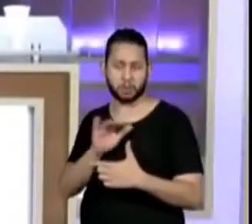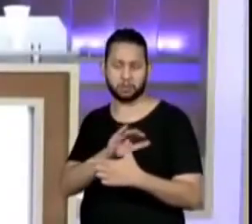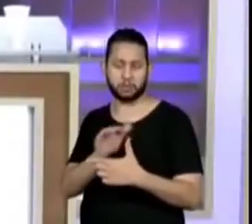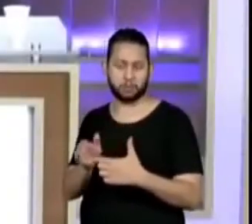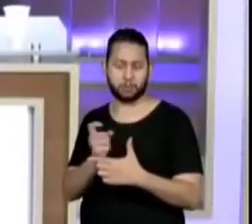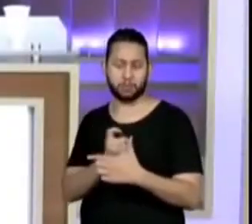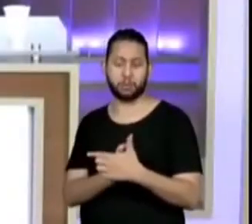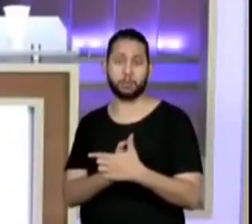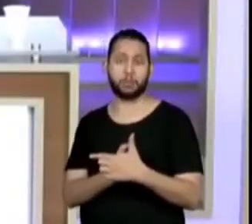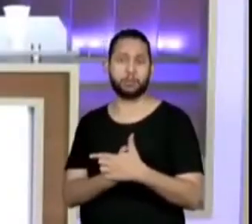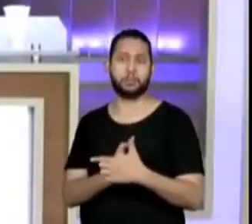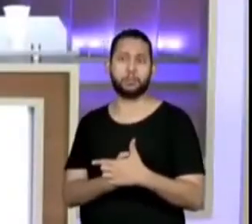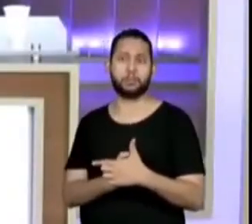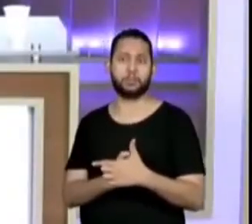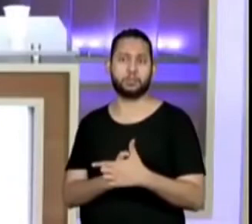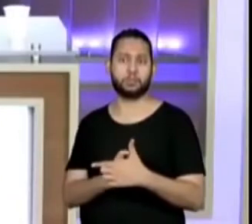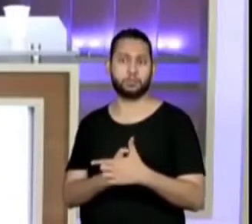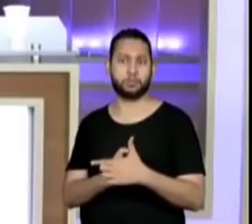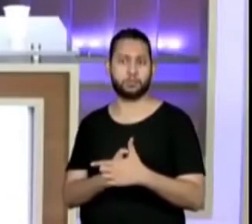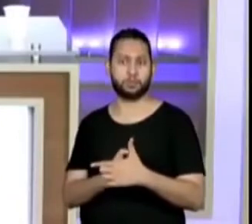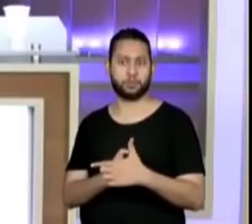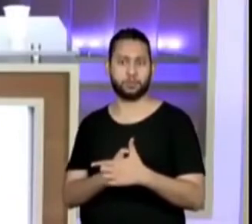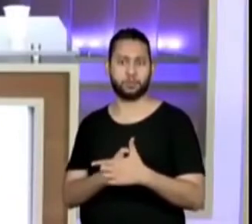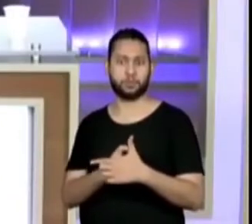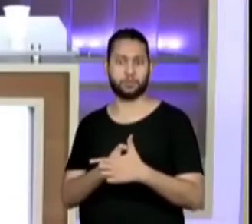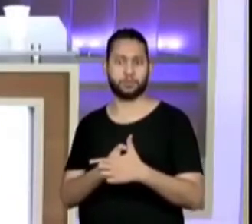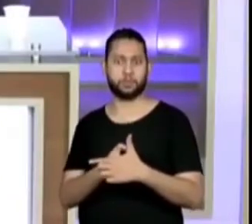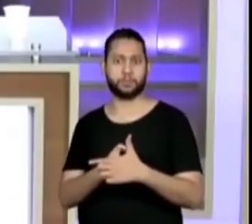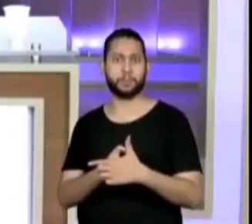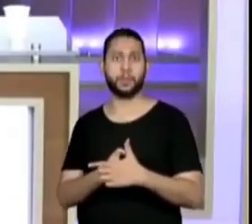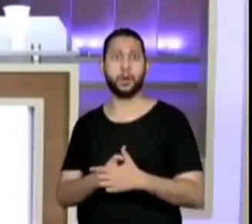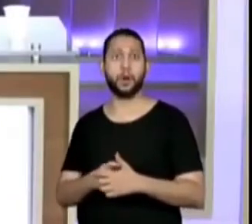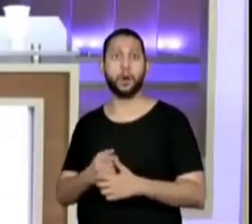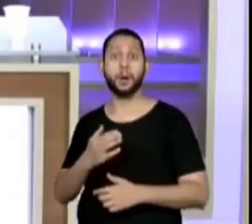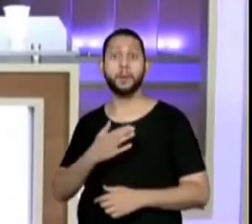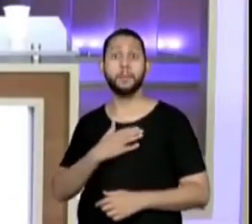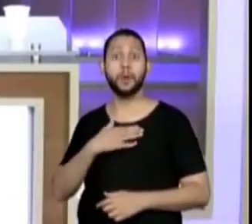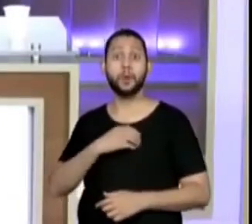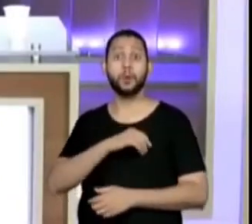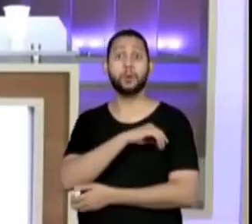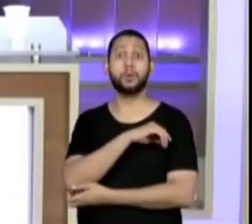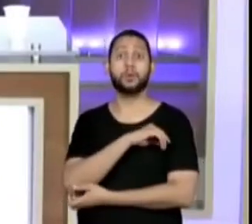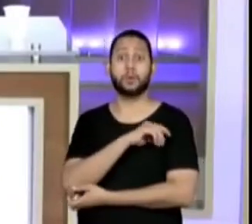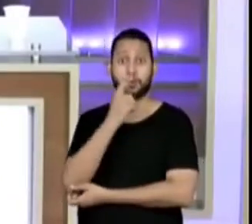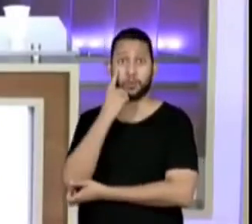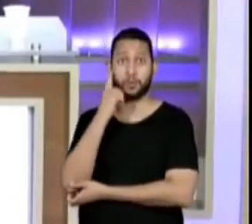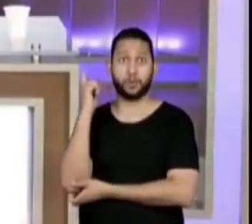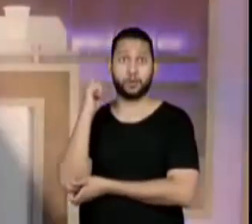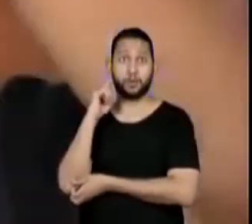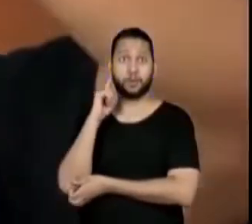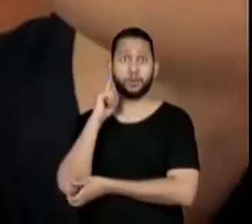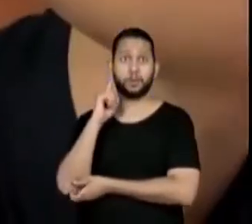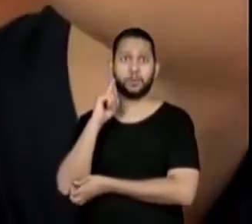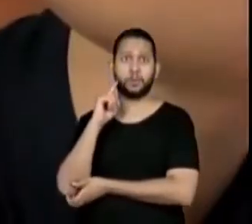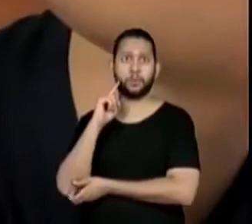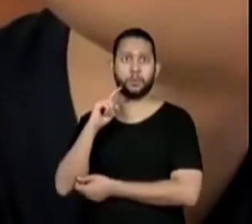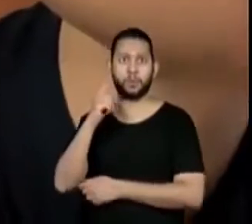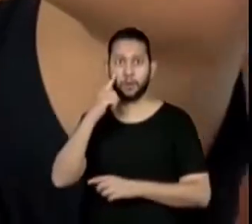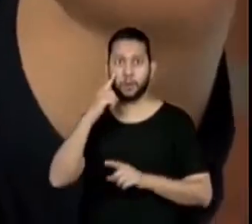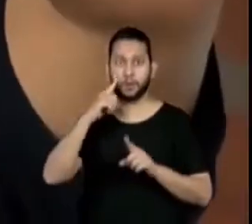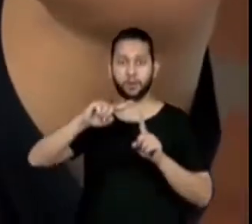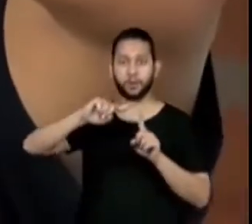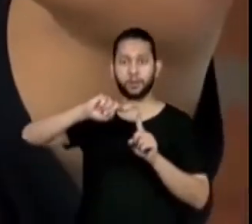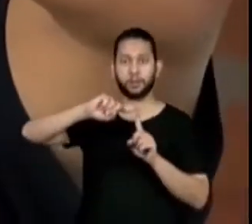vocês, tá? Deixa eu mostrar para vocês. O meu esquadro, ele vem uma marcação bem aqui,